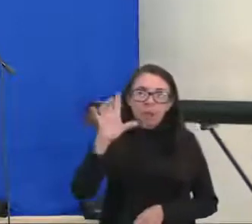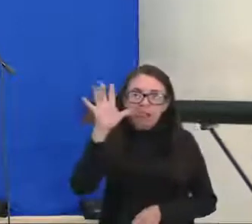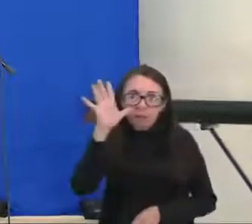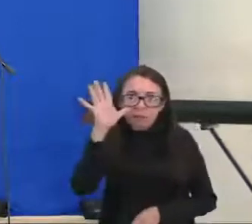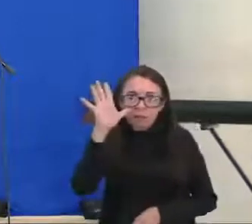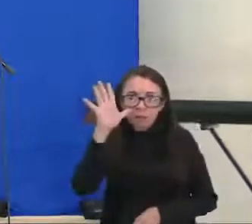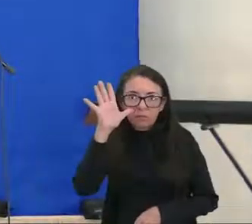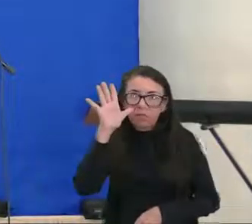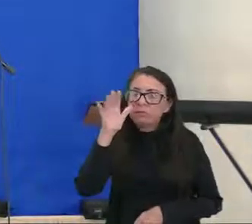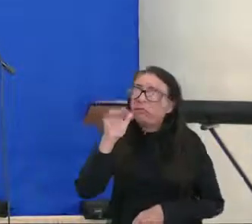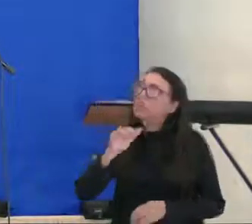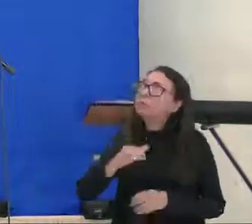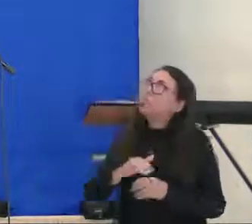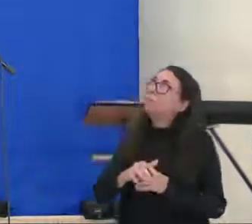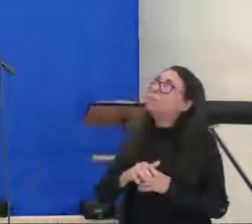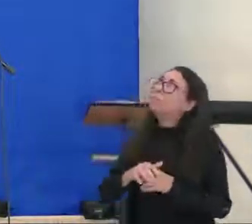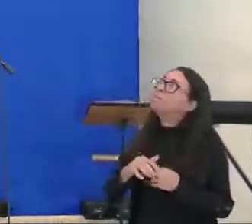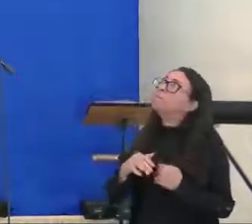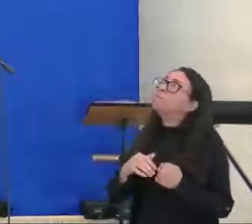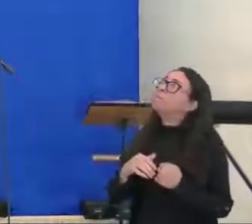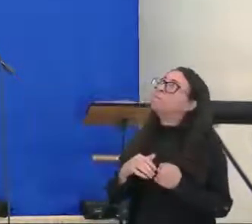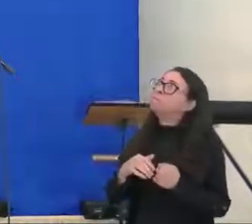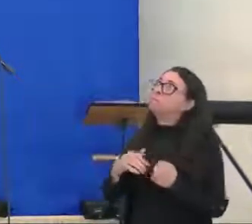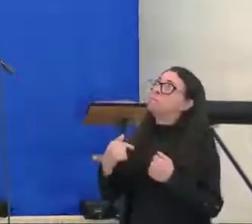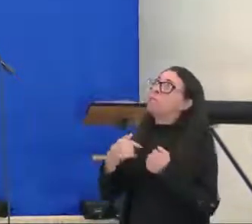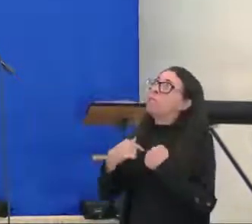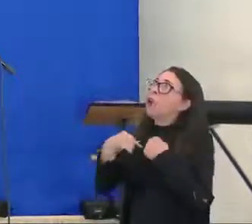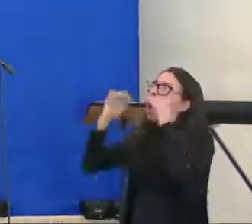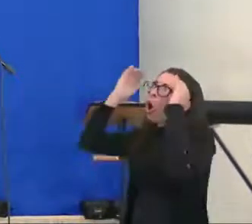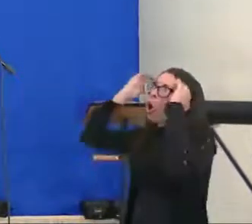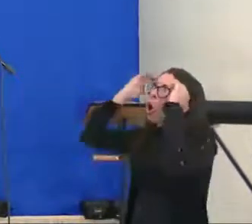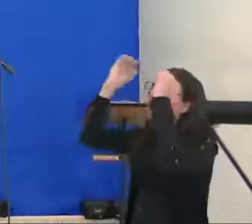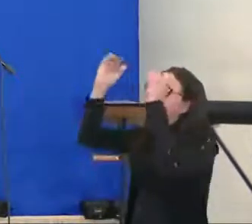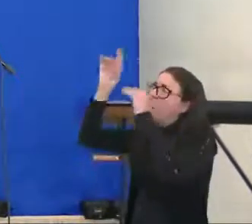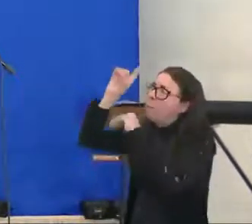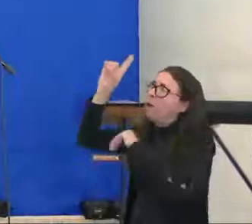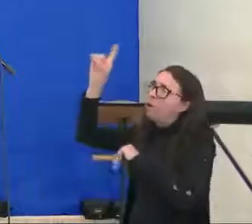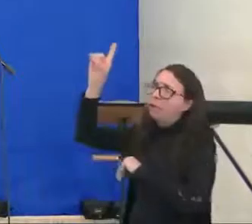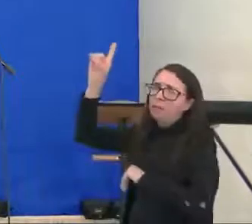Santo. Capacitava o profeta.